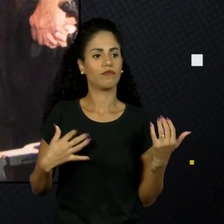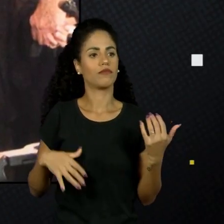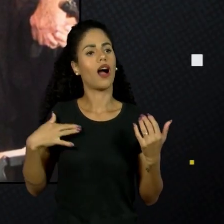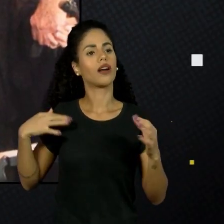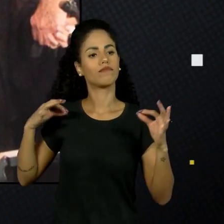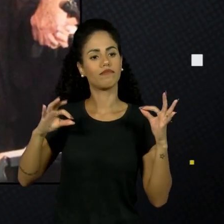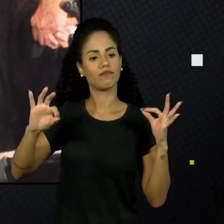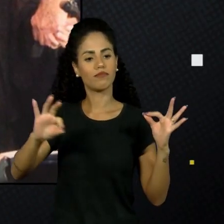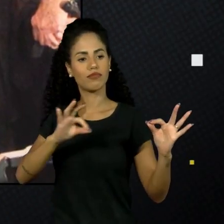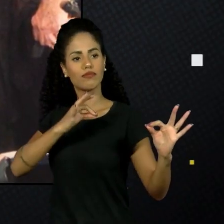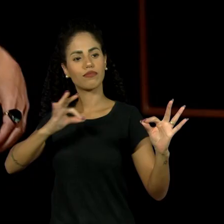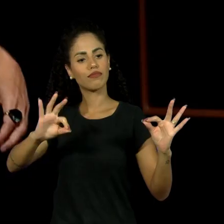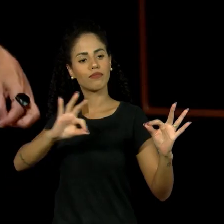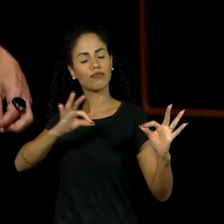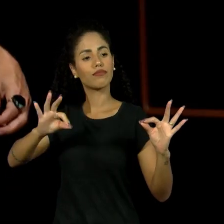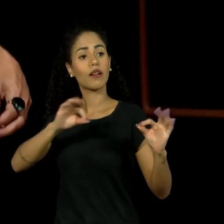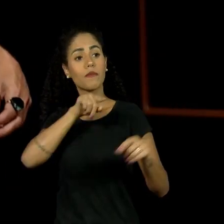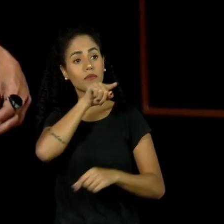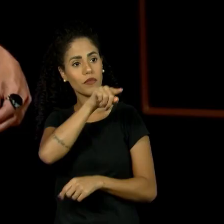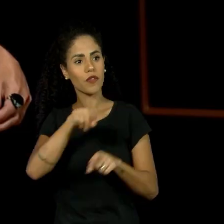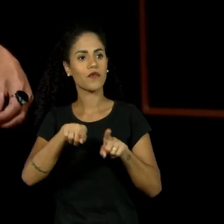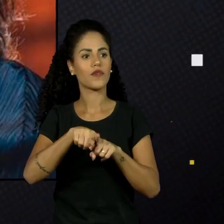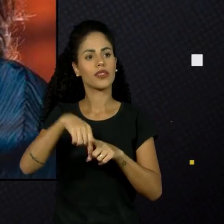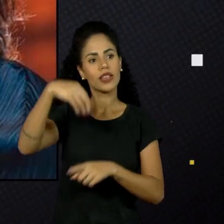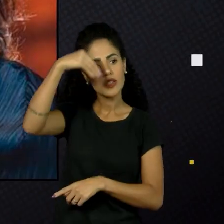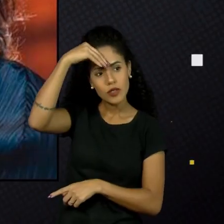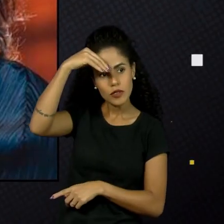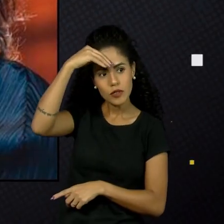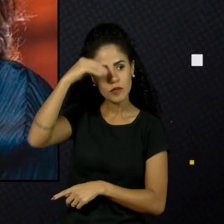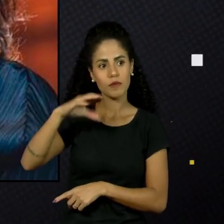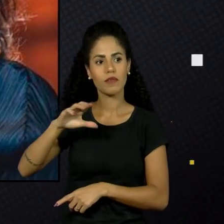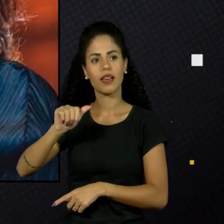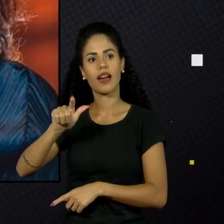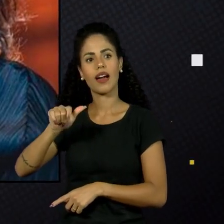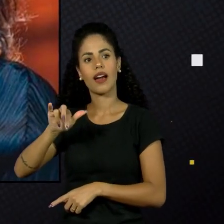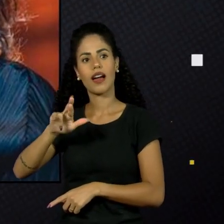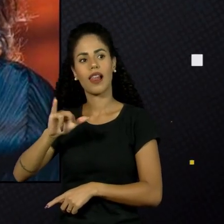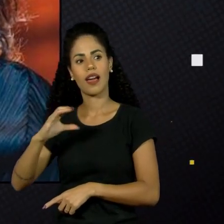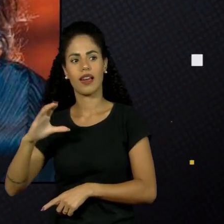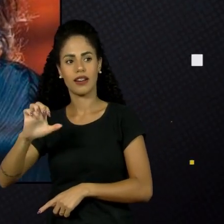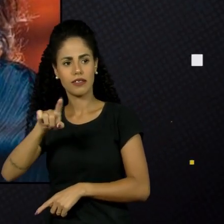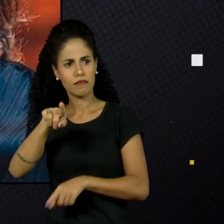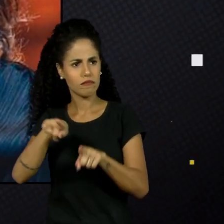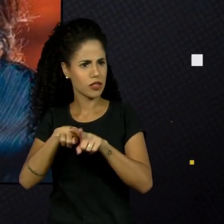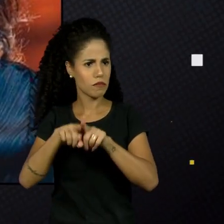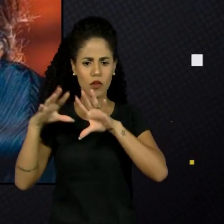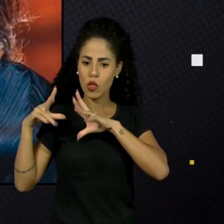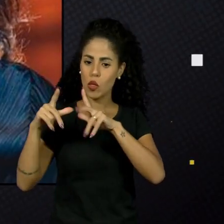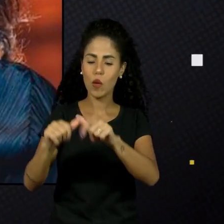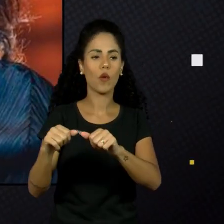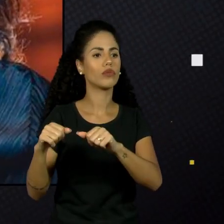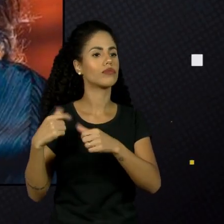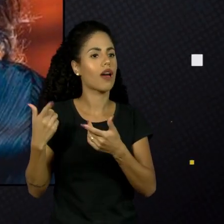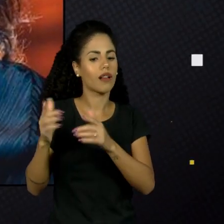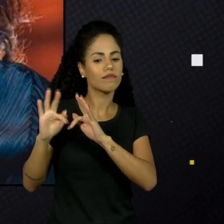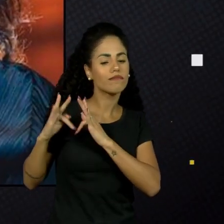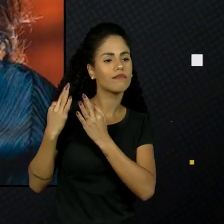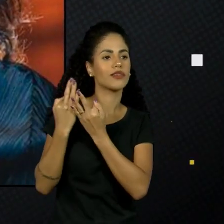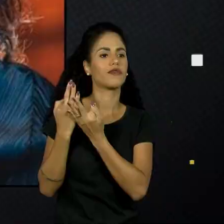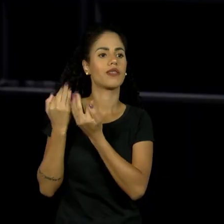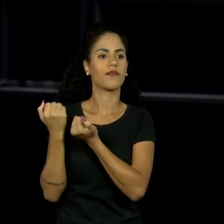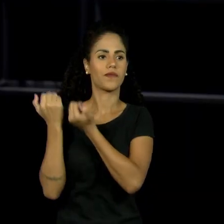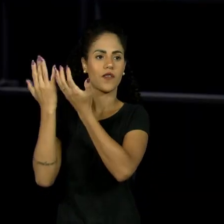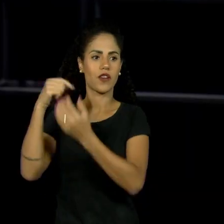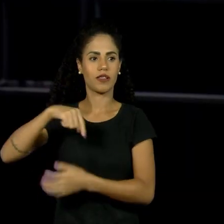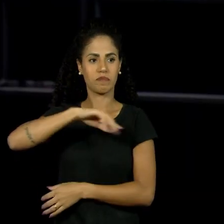clássicos renomados, Sim. Você, sua sobrinha Clarice Assad, enfim, todos com carreira de sucesso no Brasil e também no exterior.